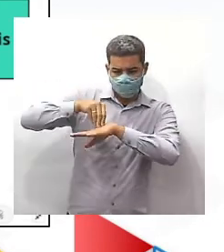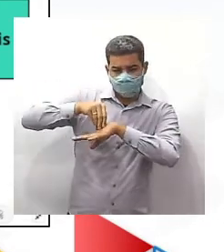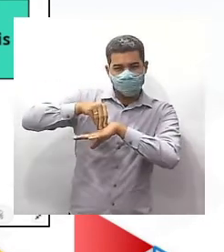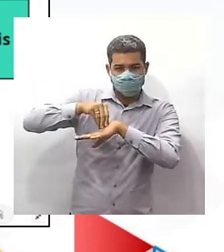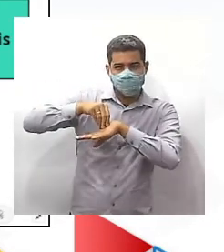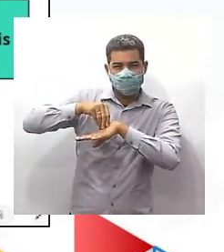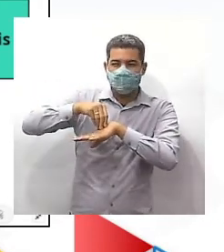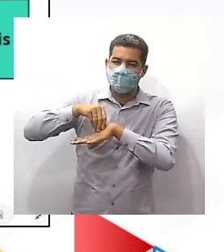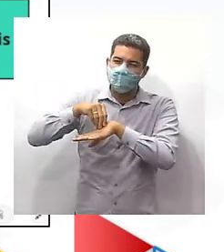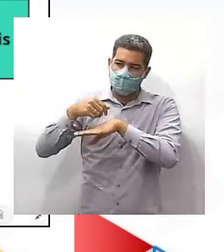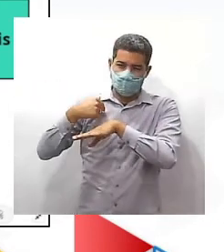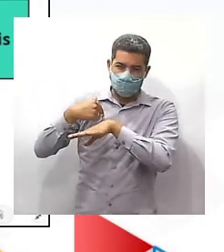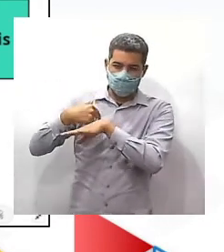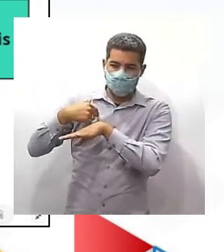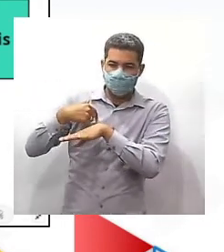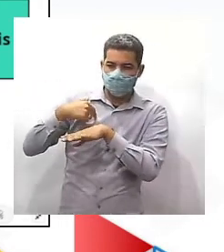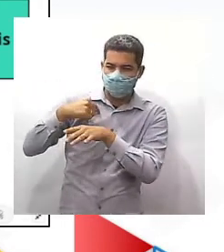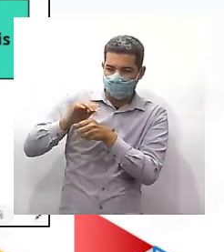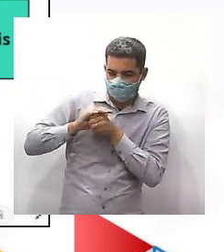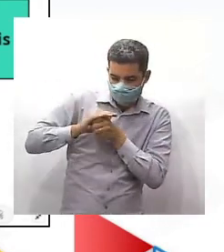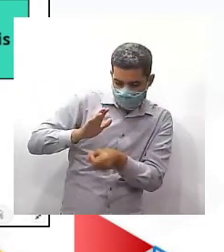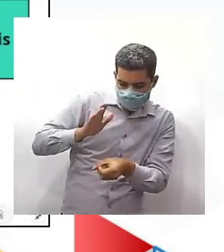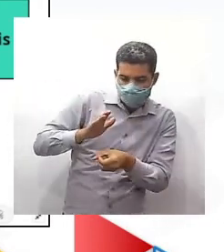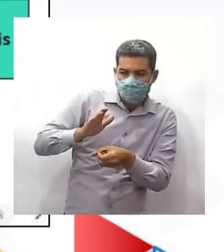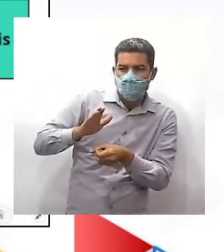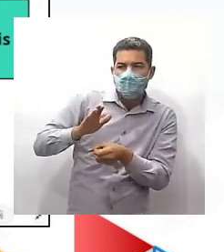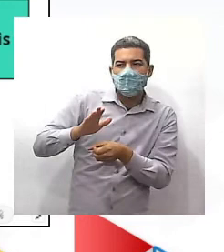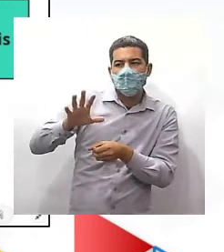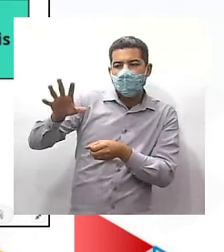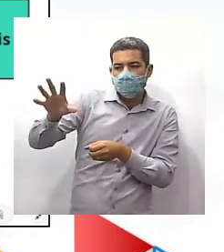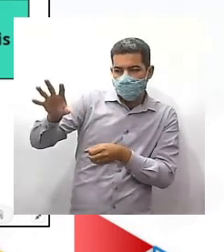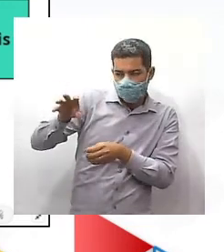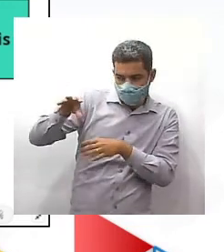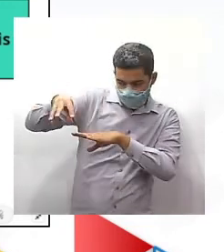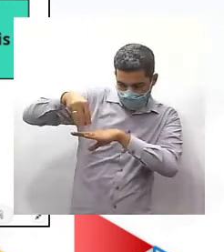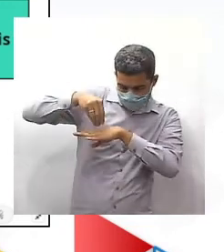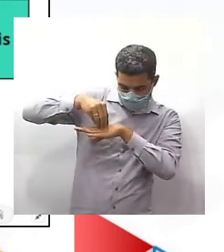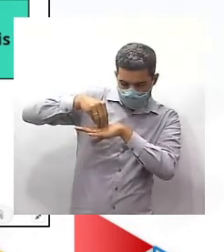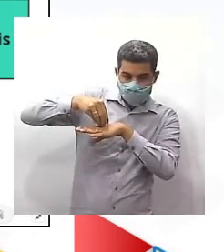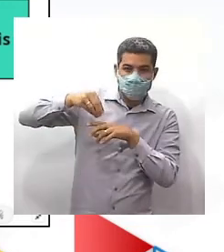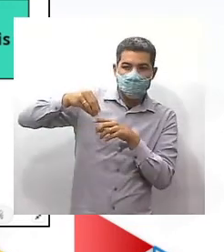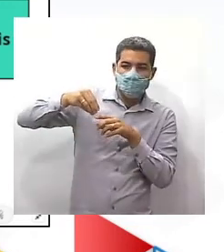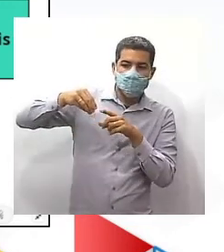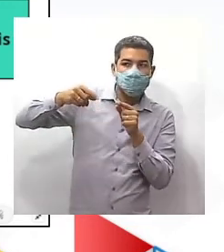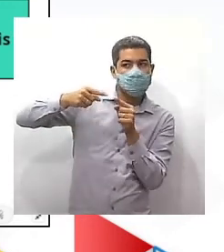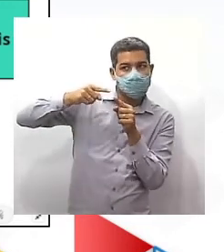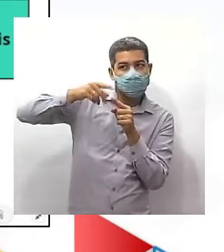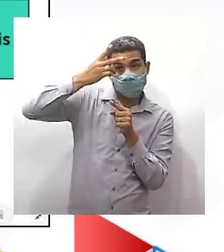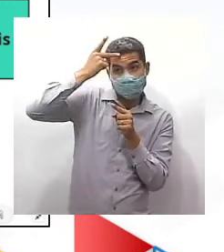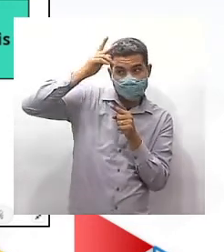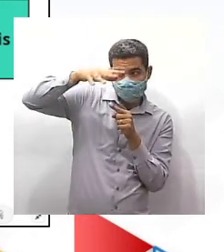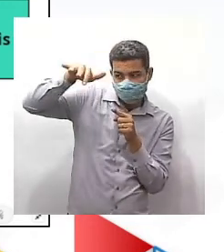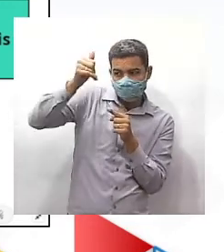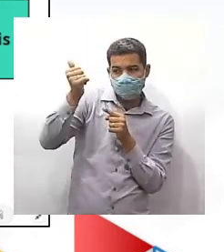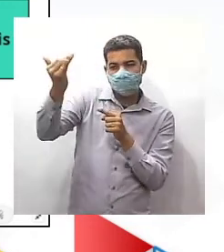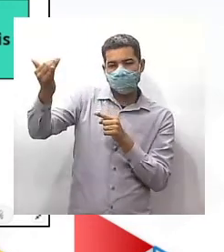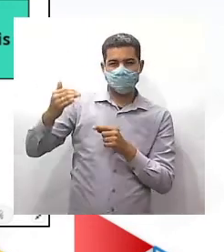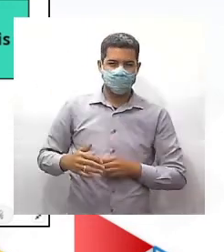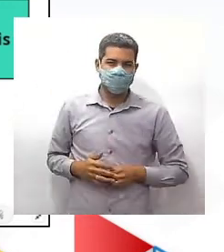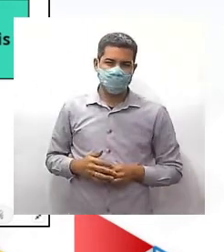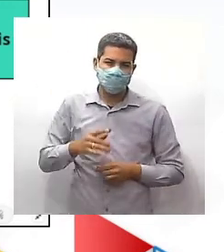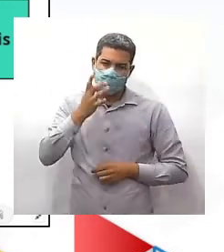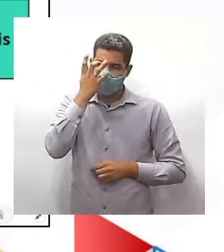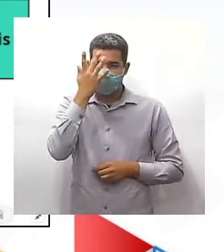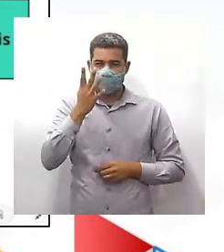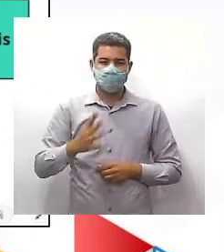pequena parcela que foi sorteada representa aquela população que está ali envolvida. Fica mais